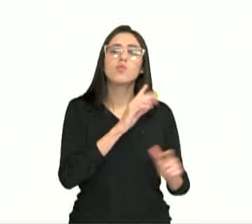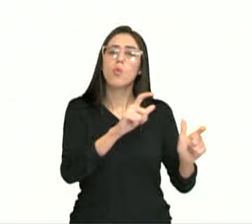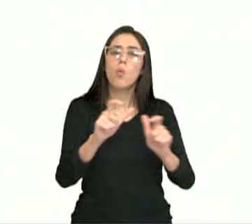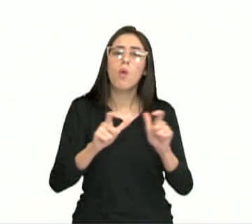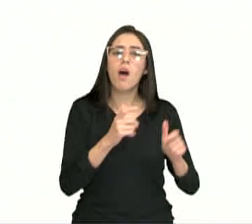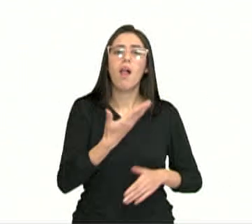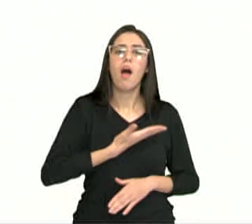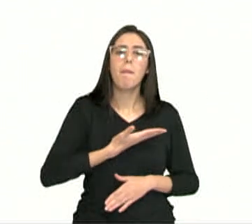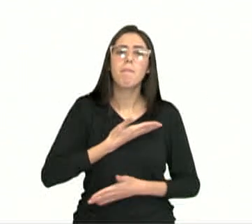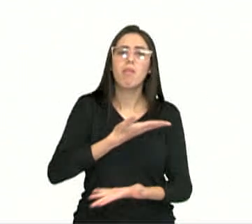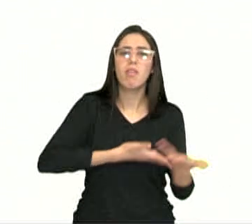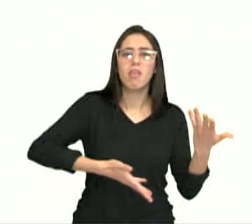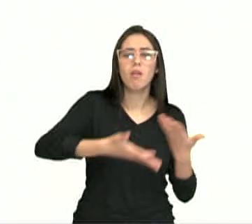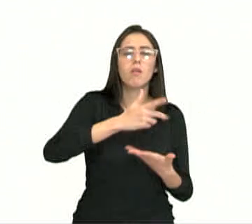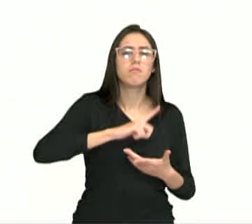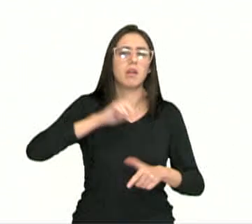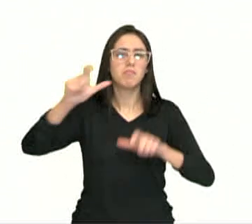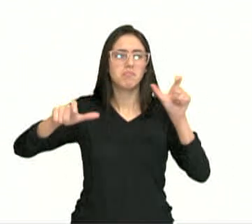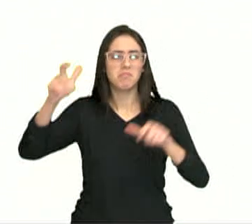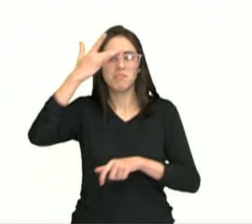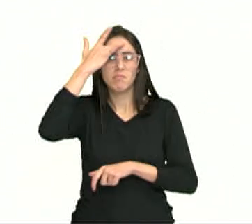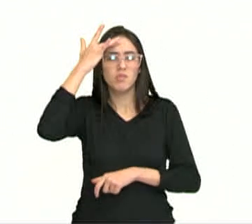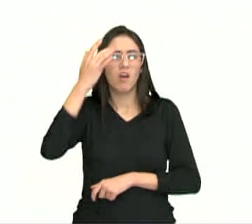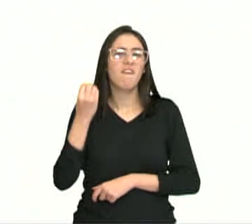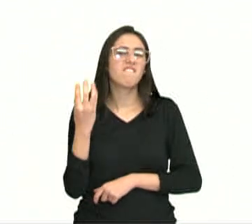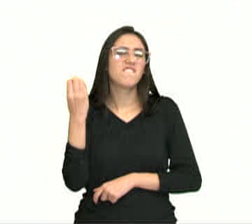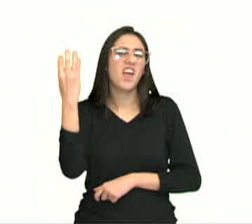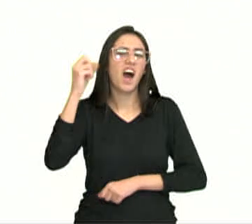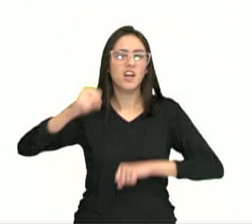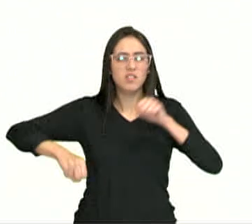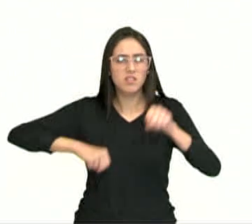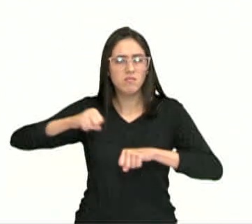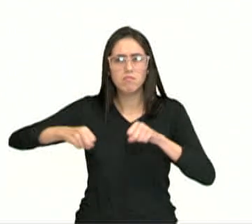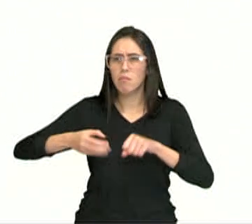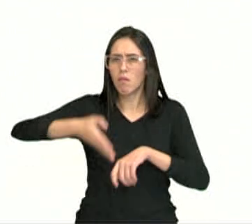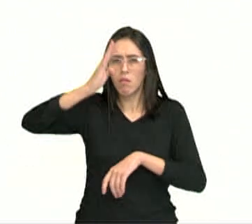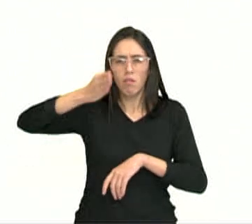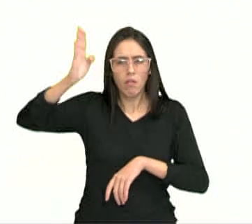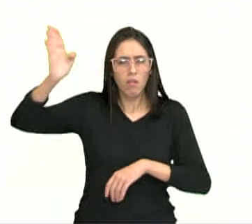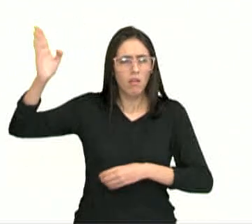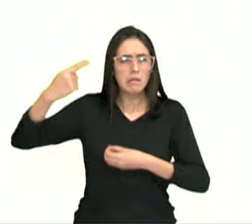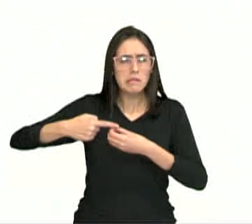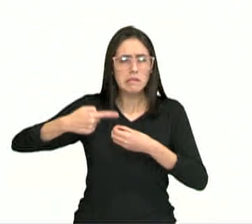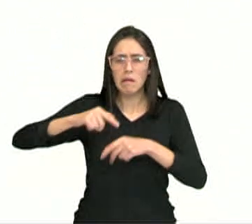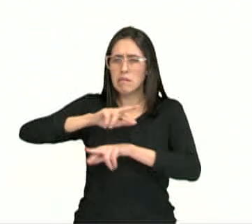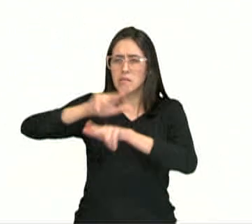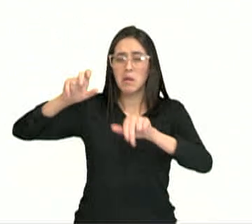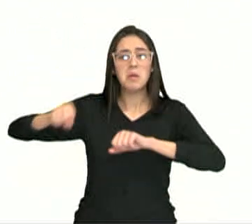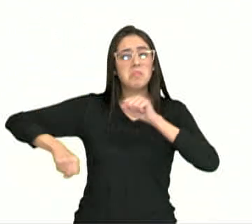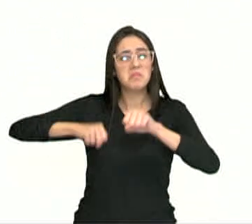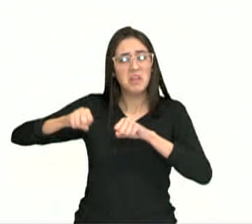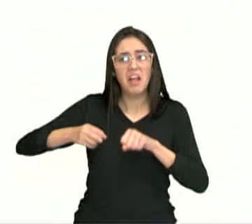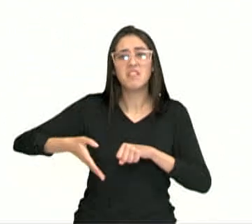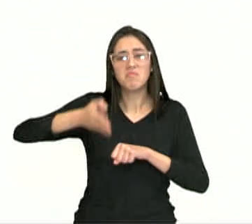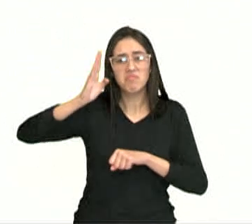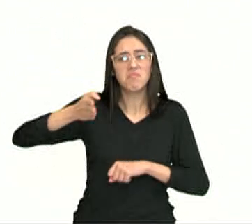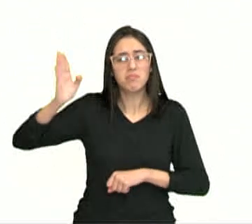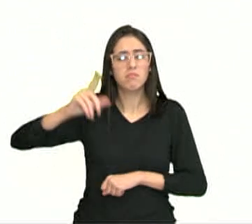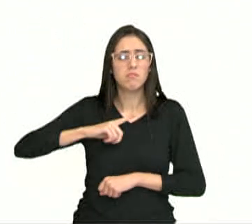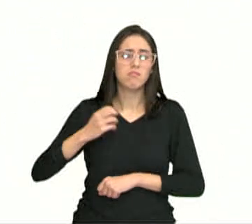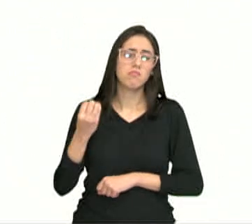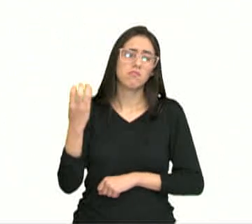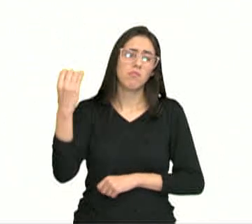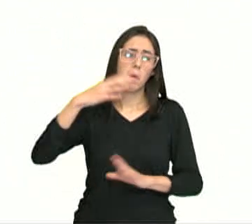Então, normalmente são viajantes que viajam diversos locais apenas com a bicicleta. Eles viajam